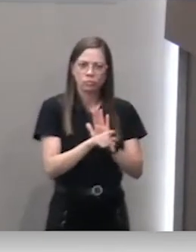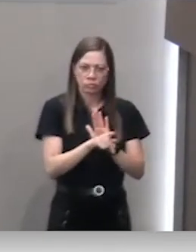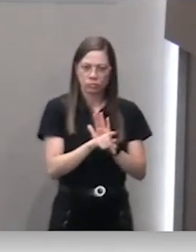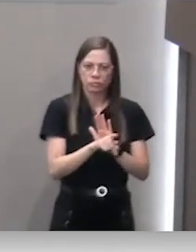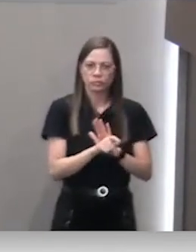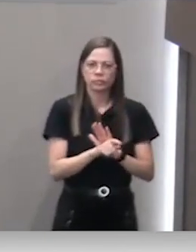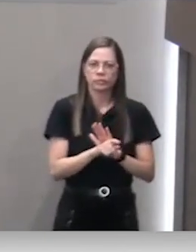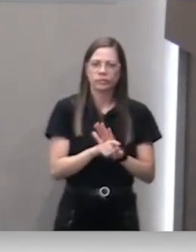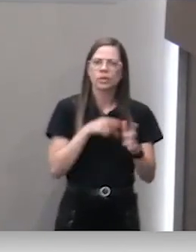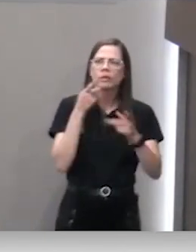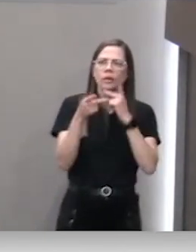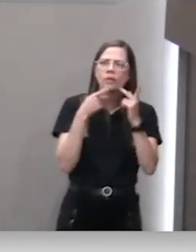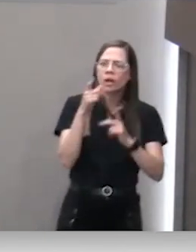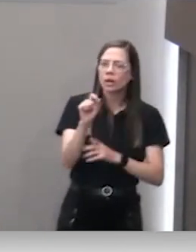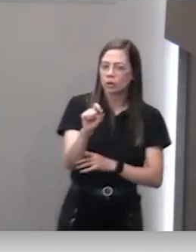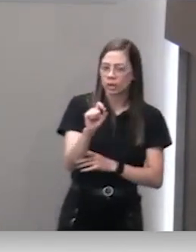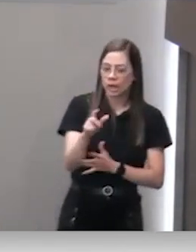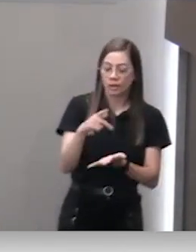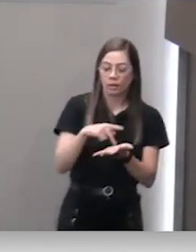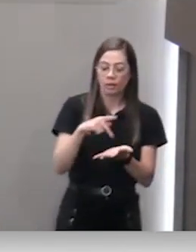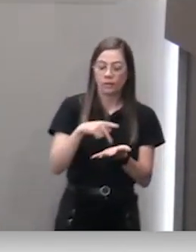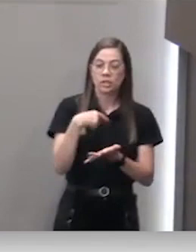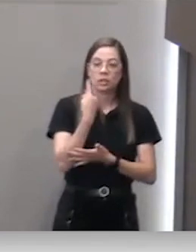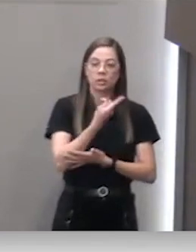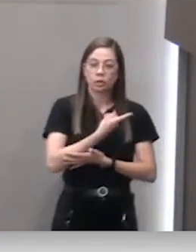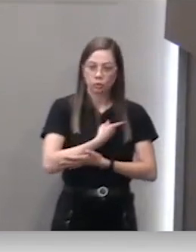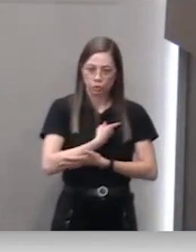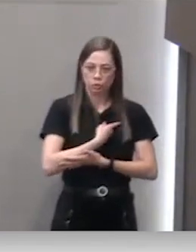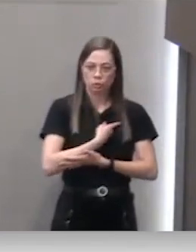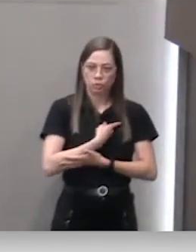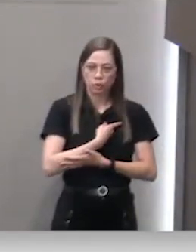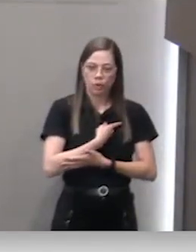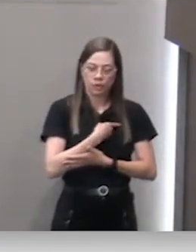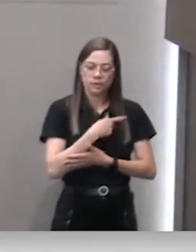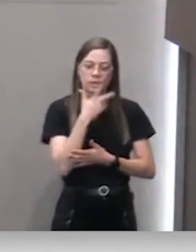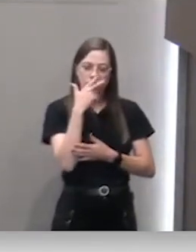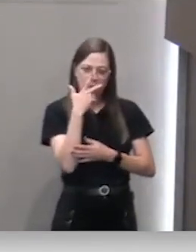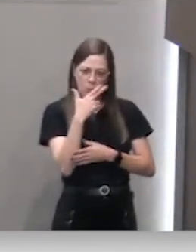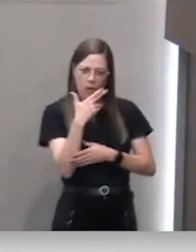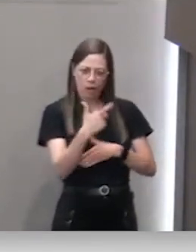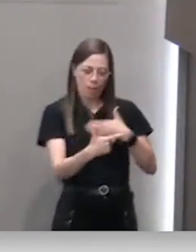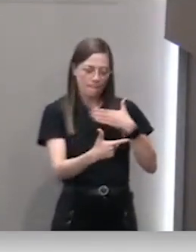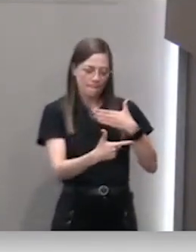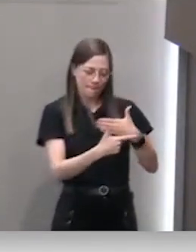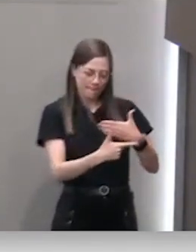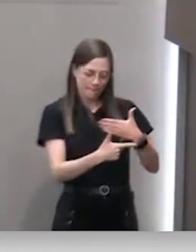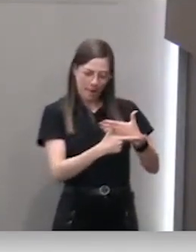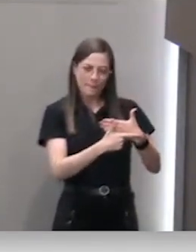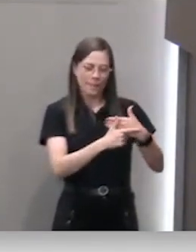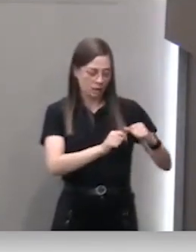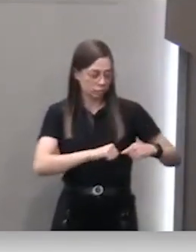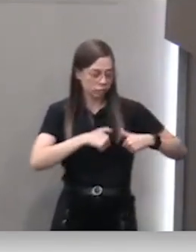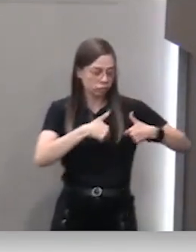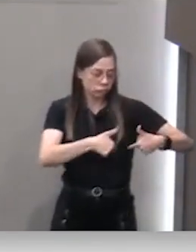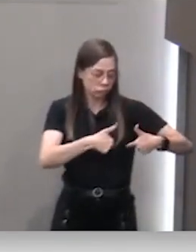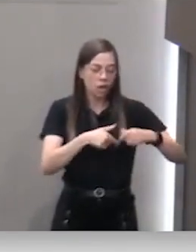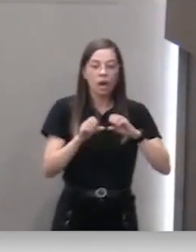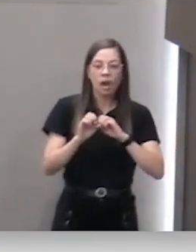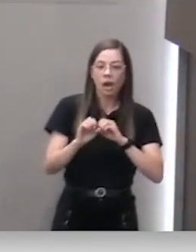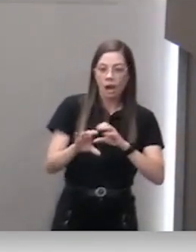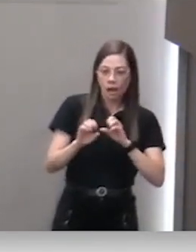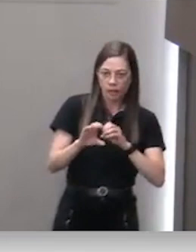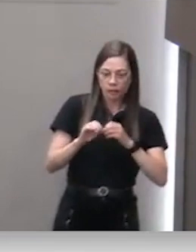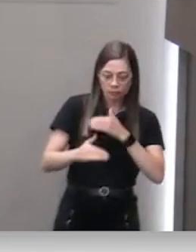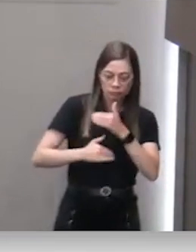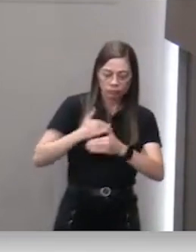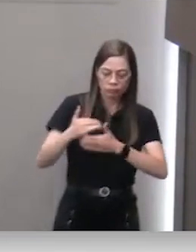Butler, ela diz o seguinte, que na verdade a gente exerce papéis em sociedade e esses papéis são ensinados pela cultura,